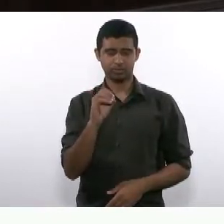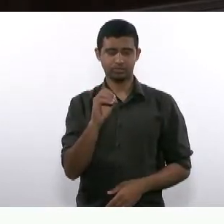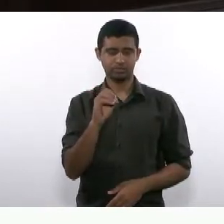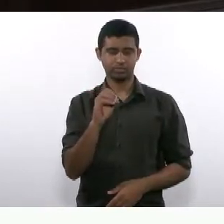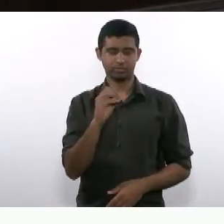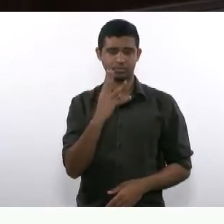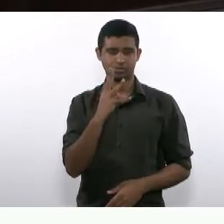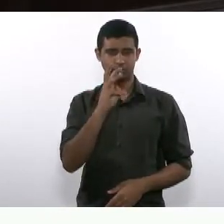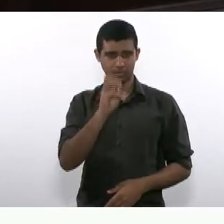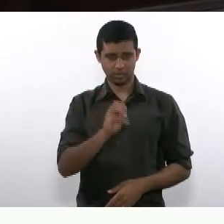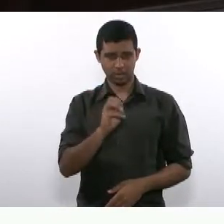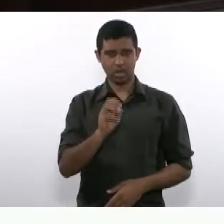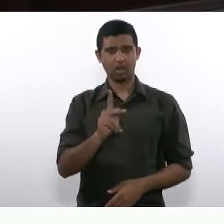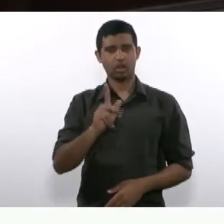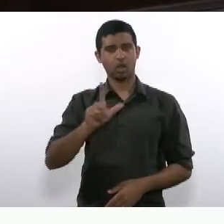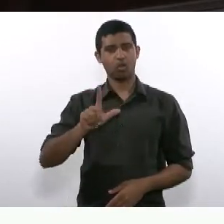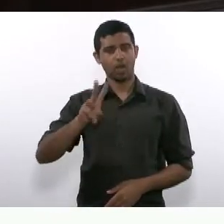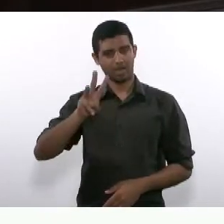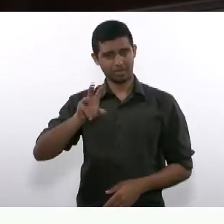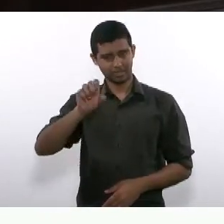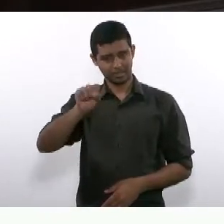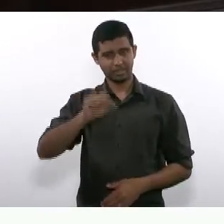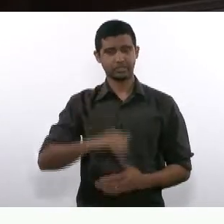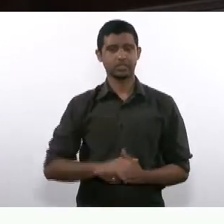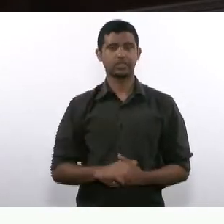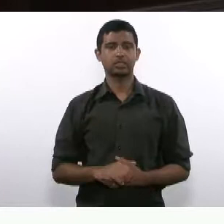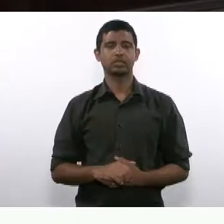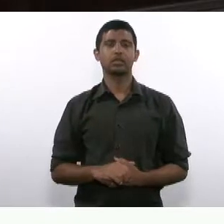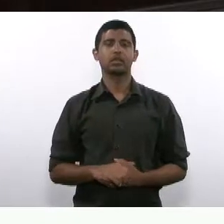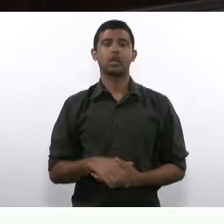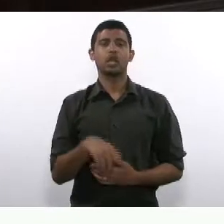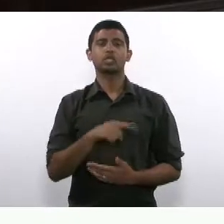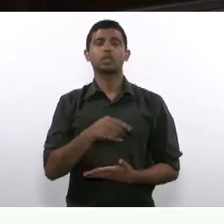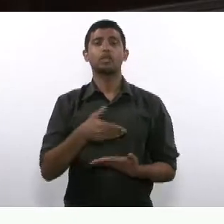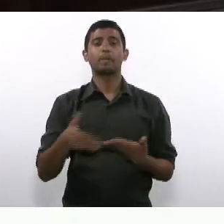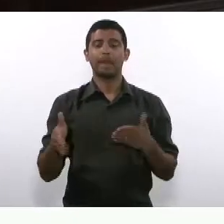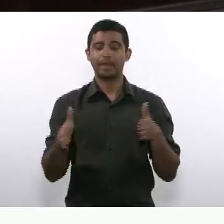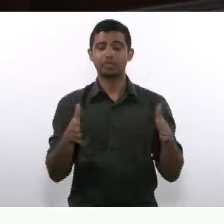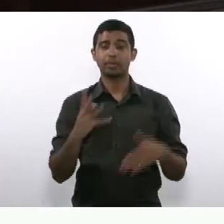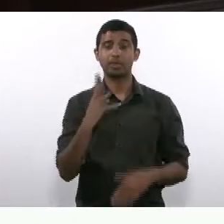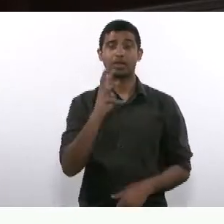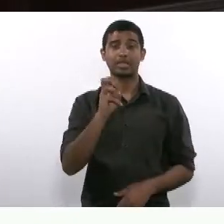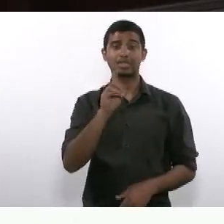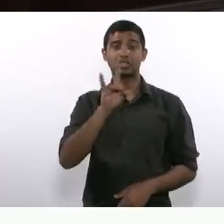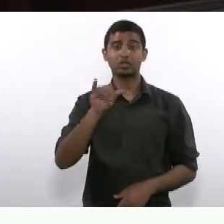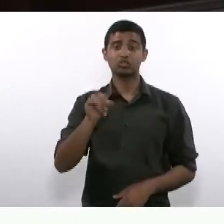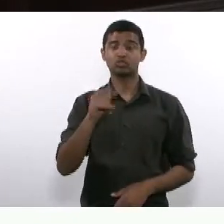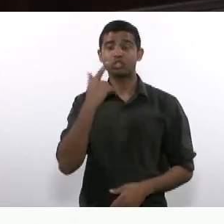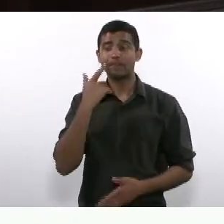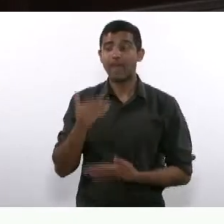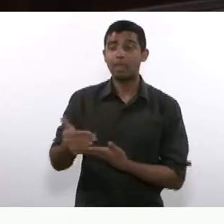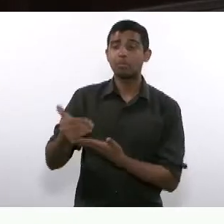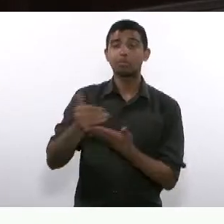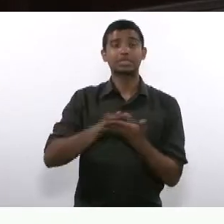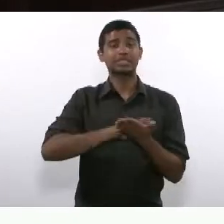450 quilowatts, nós vamos perder 45 dias de faturamento. Sabe por quê?